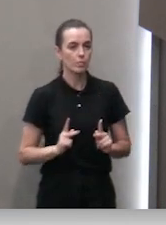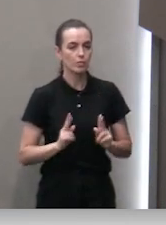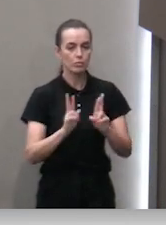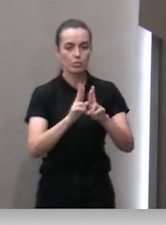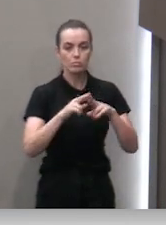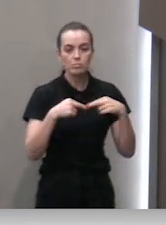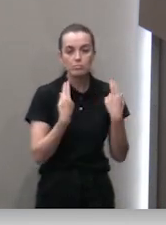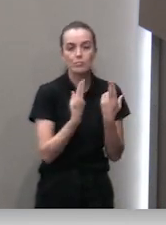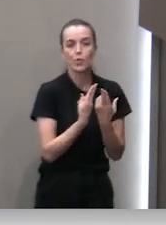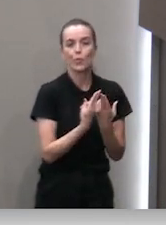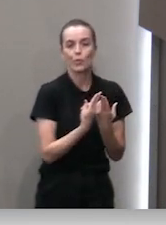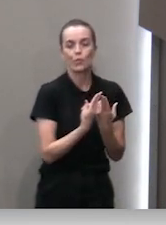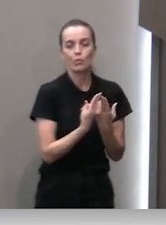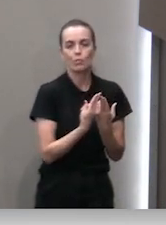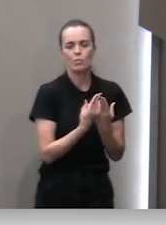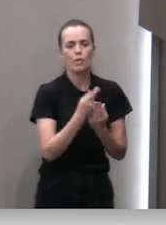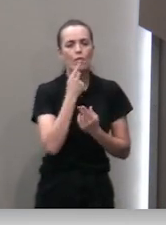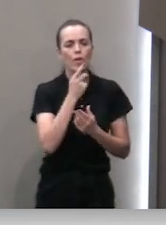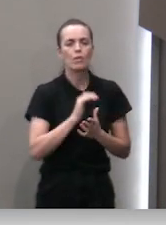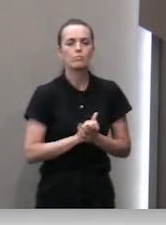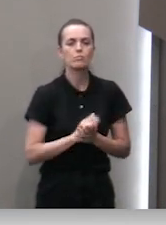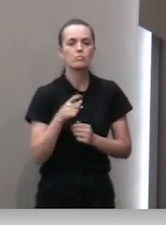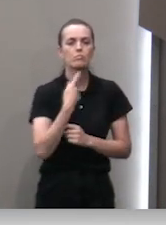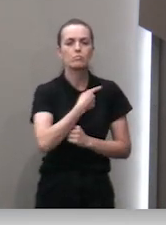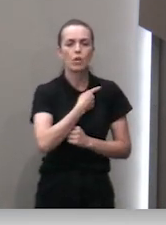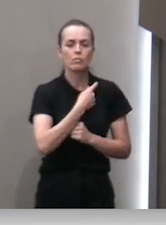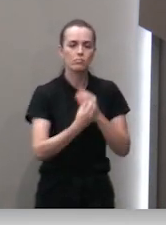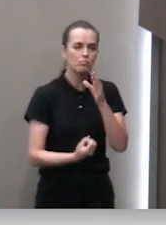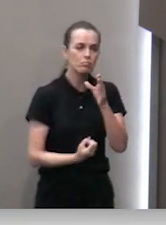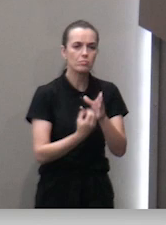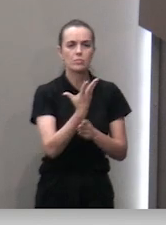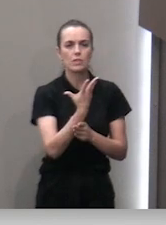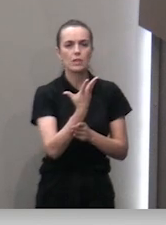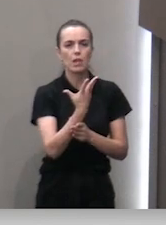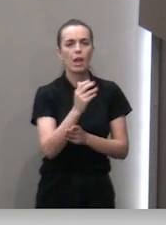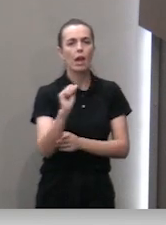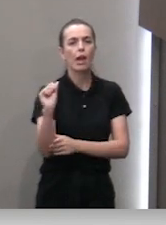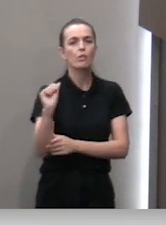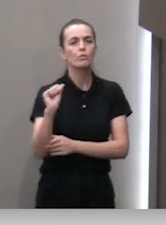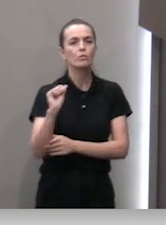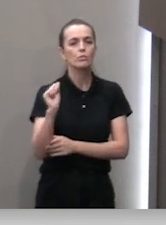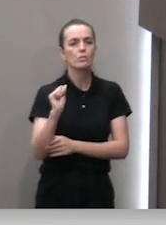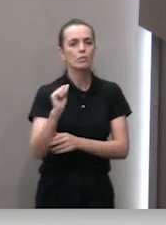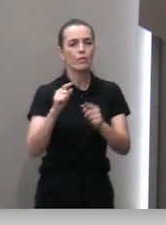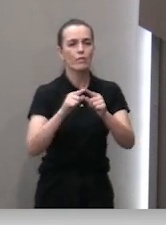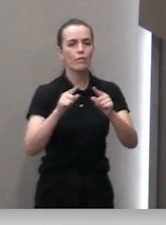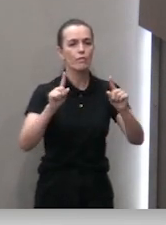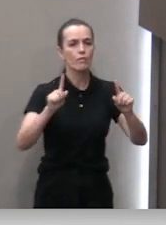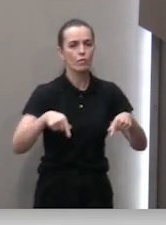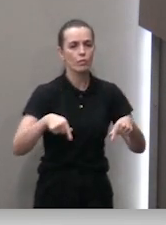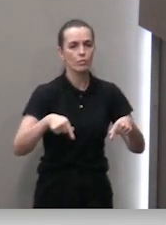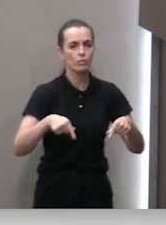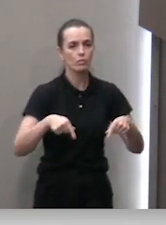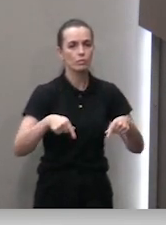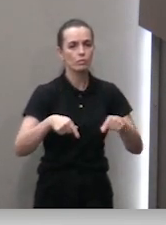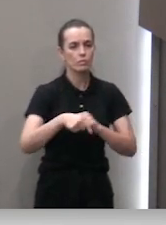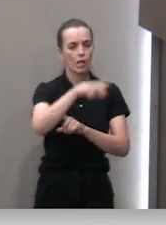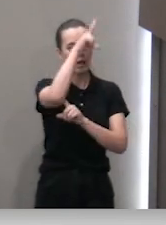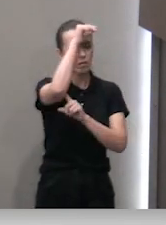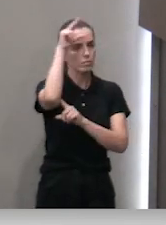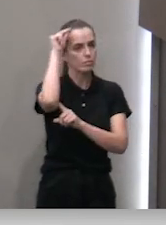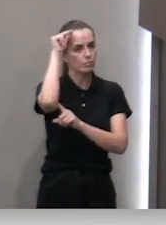reuniram e disseram: vamos criar a Associação de Funcionários do Município. E